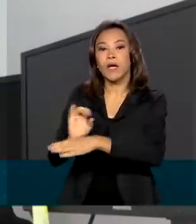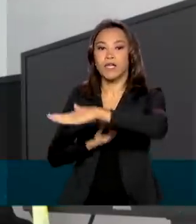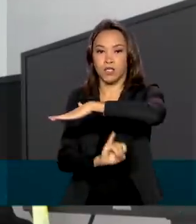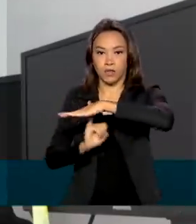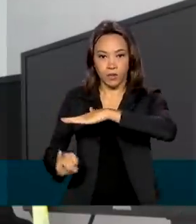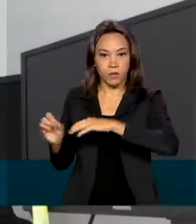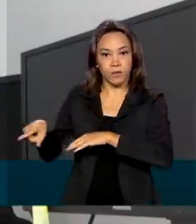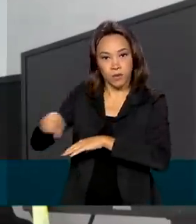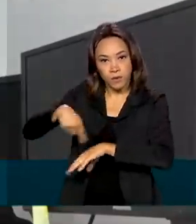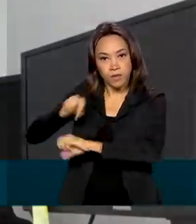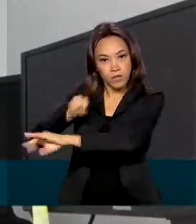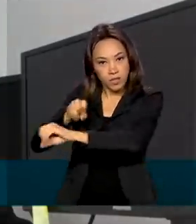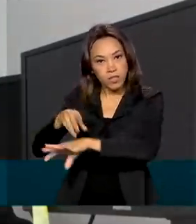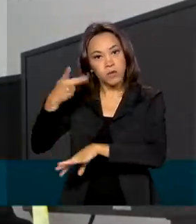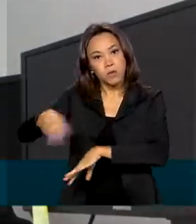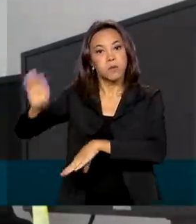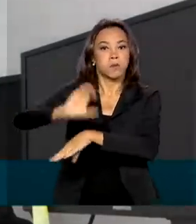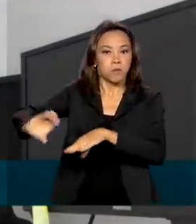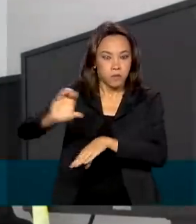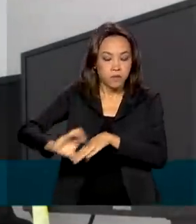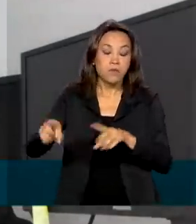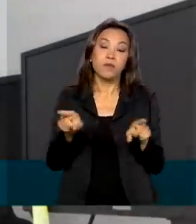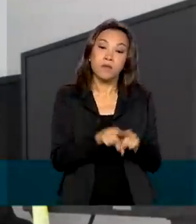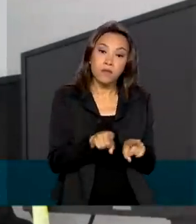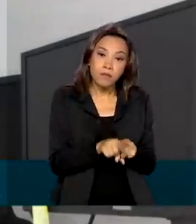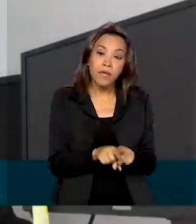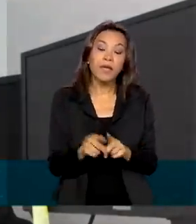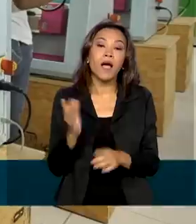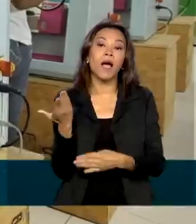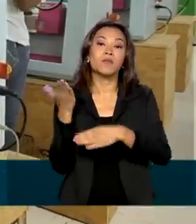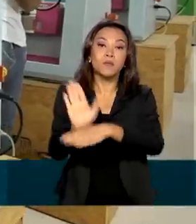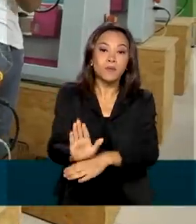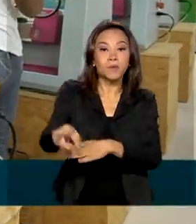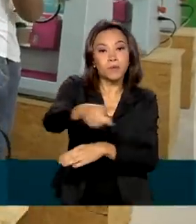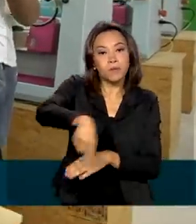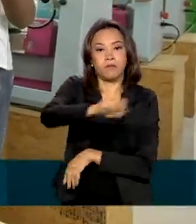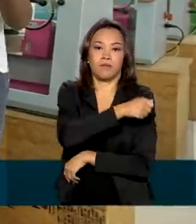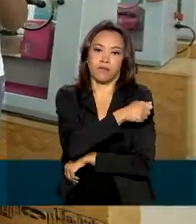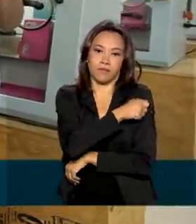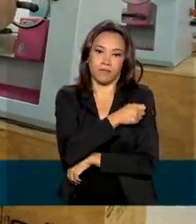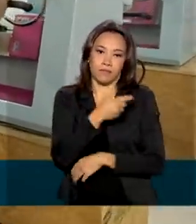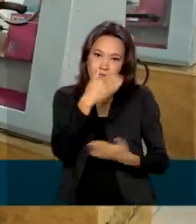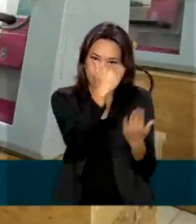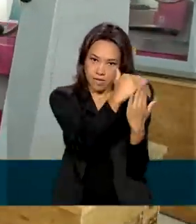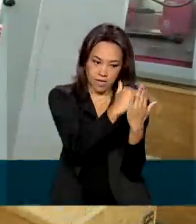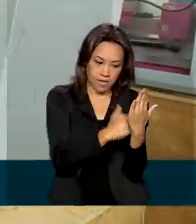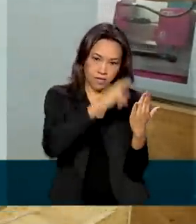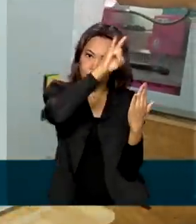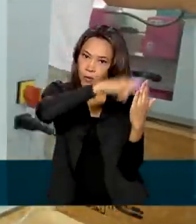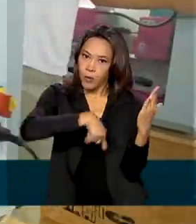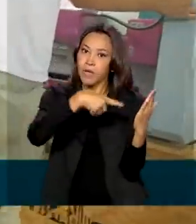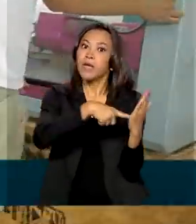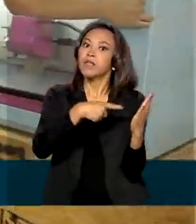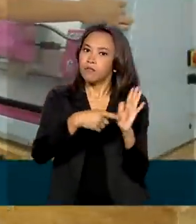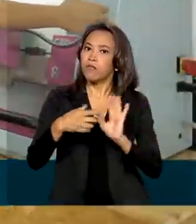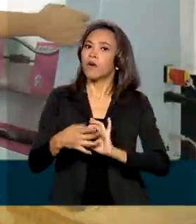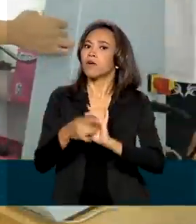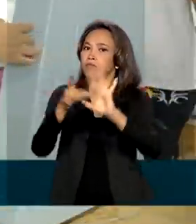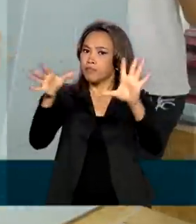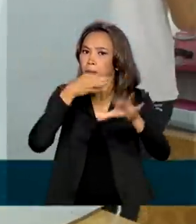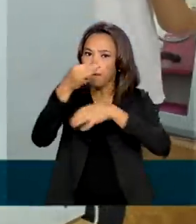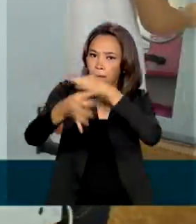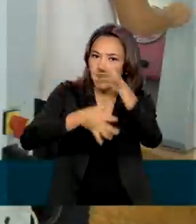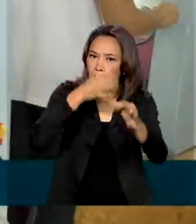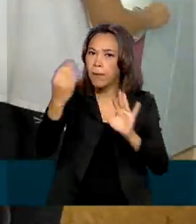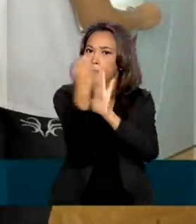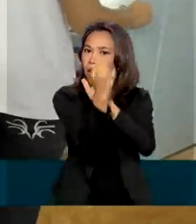programas e seus cursos de formação e ao mesmo tempo também aos estudantes o novo documento passou por consulta pública e recebeu